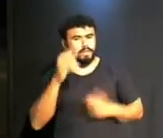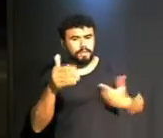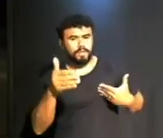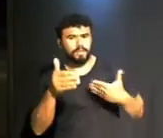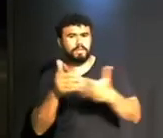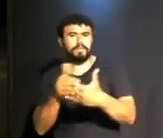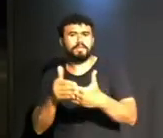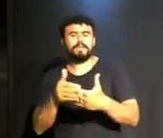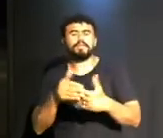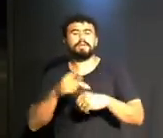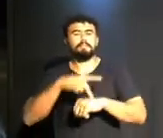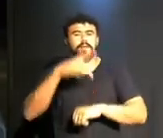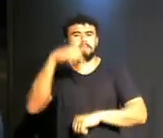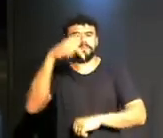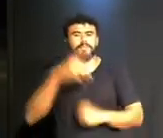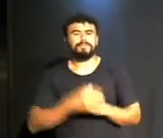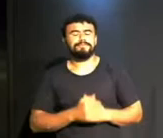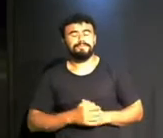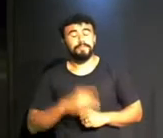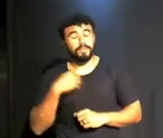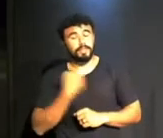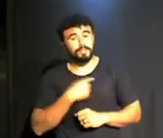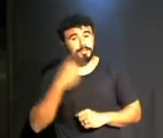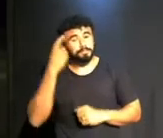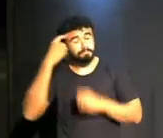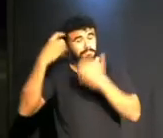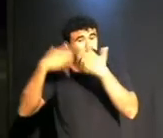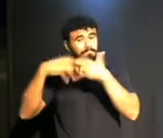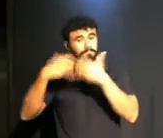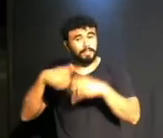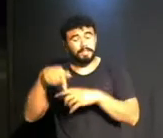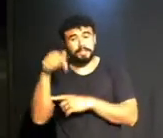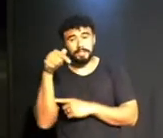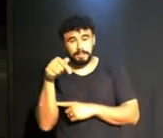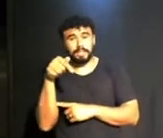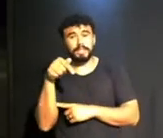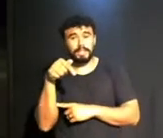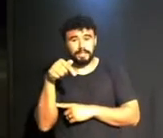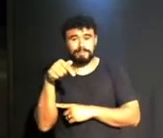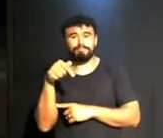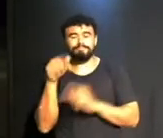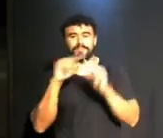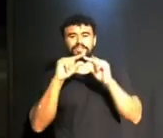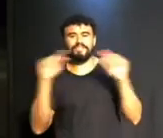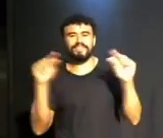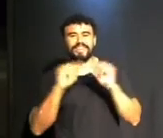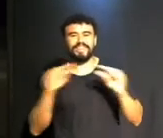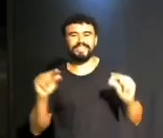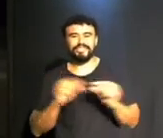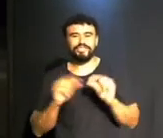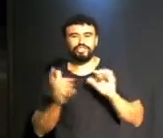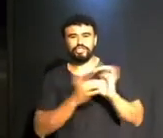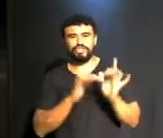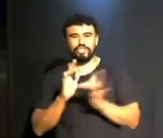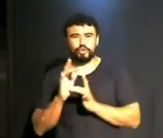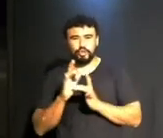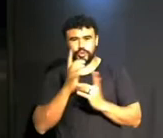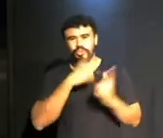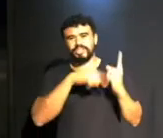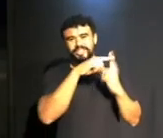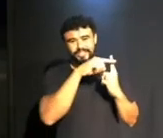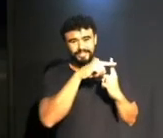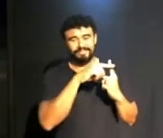durante essa jornada nós estamos refletindo nas sete palavras de Jesus na cruz nós